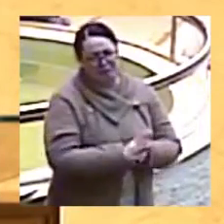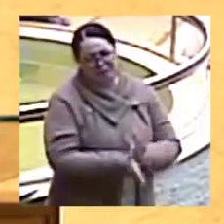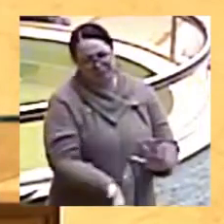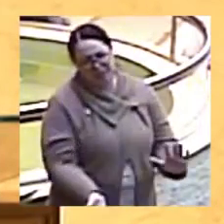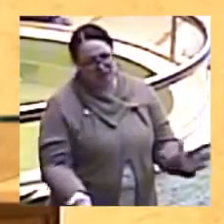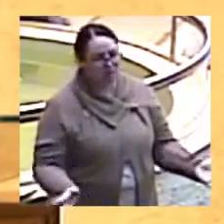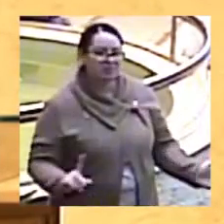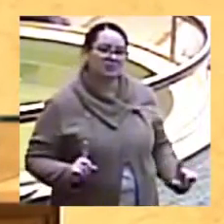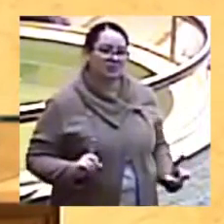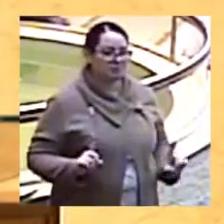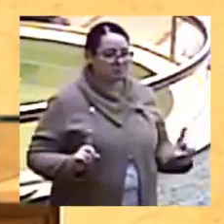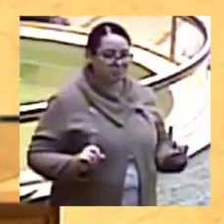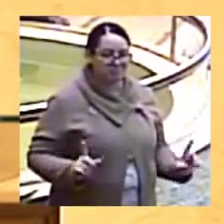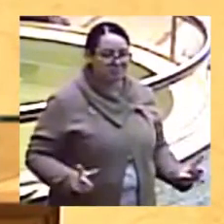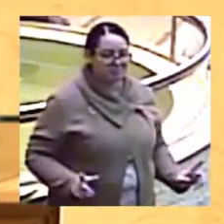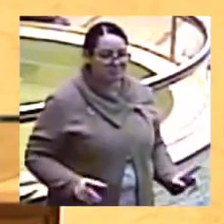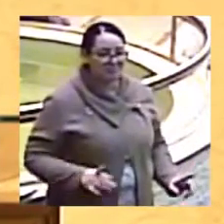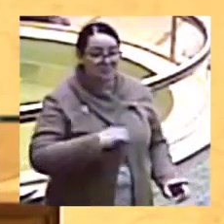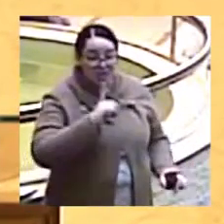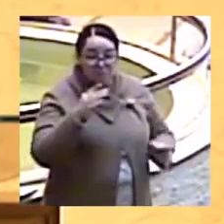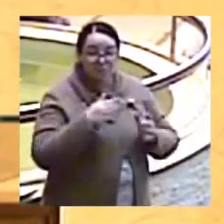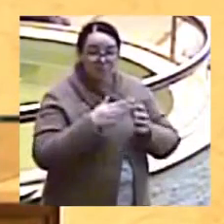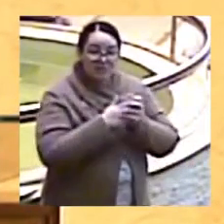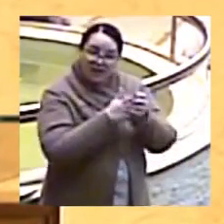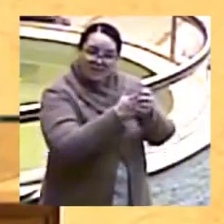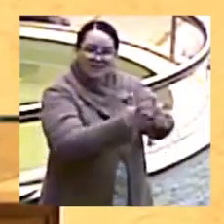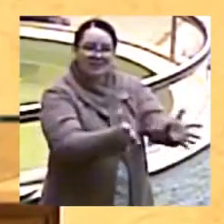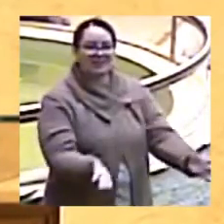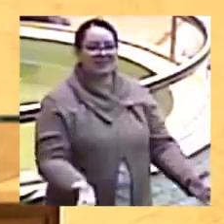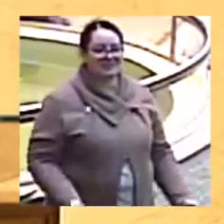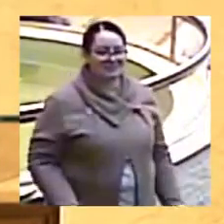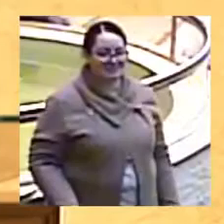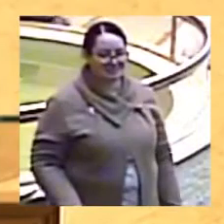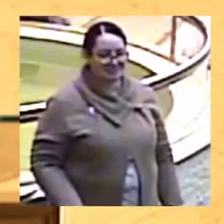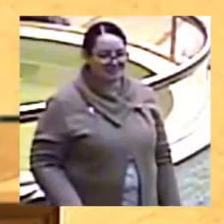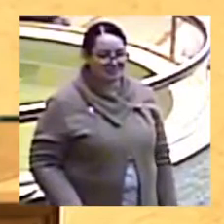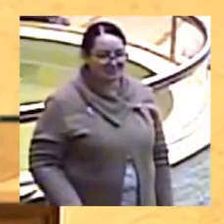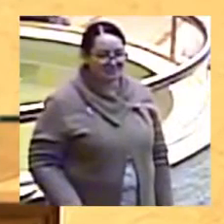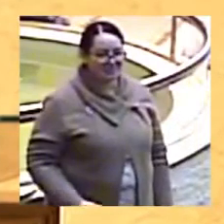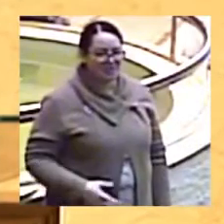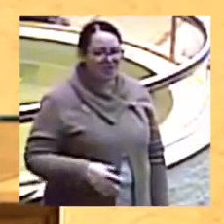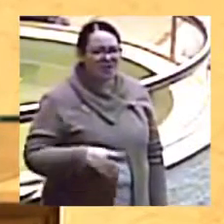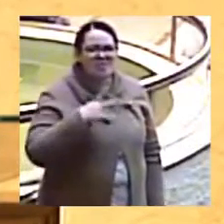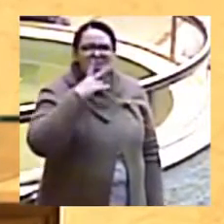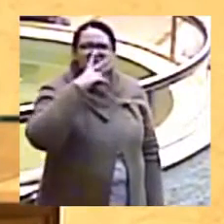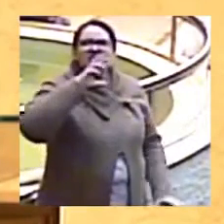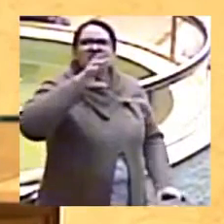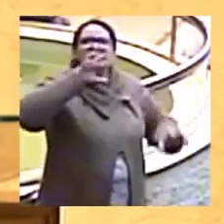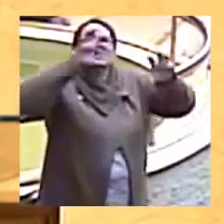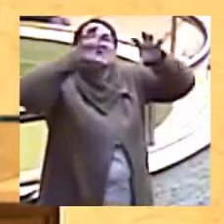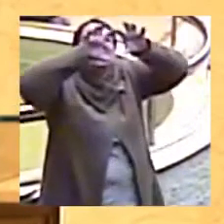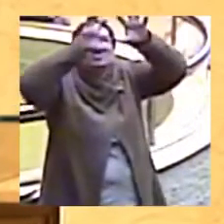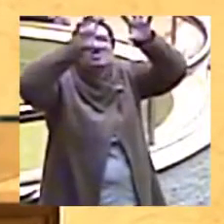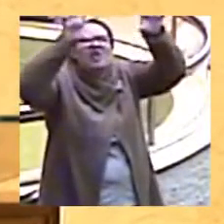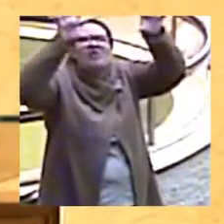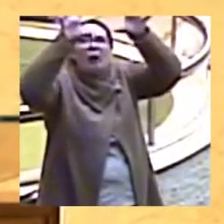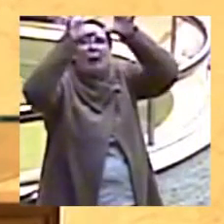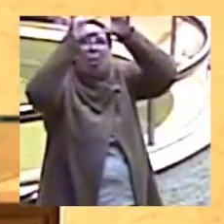pessoa. Deus, está, direcionando. Então, quando, nuvens escuras, estiverem, sobre a sua cabeça,